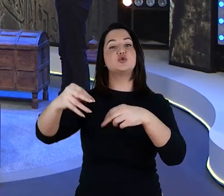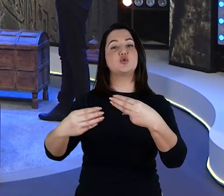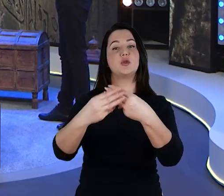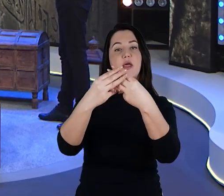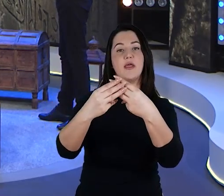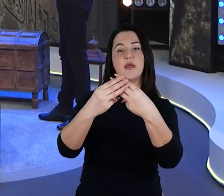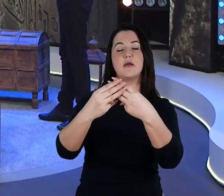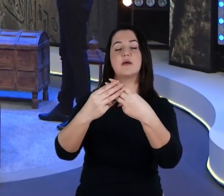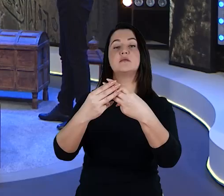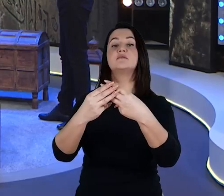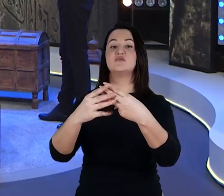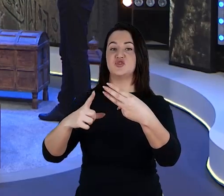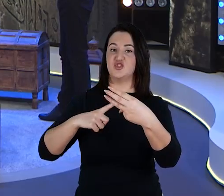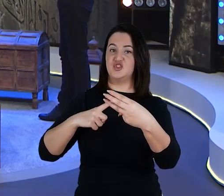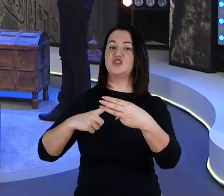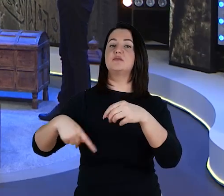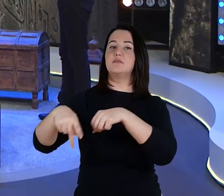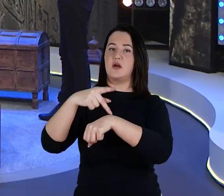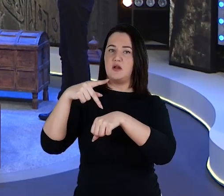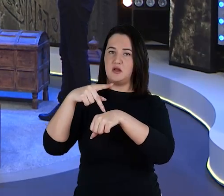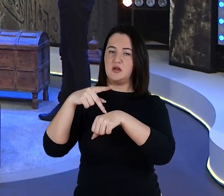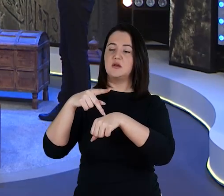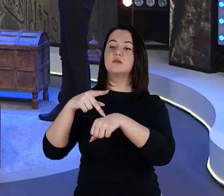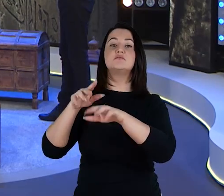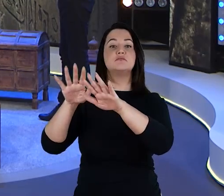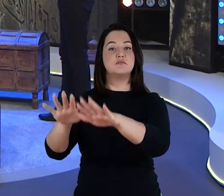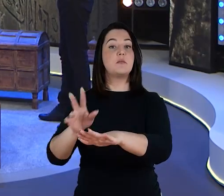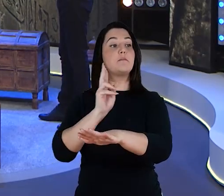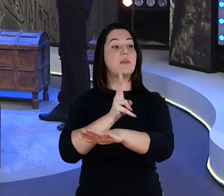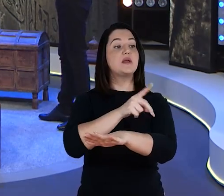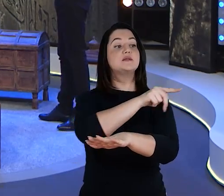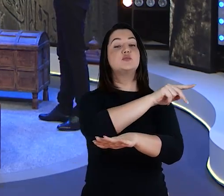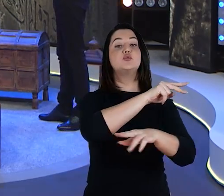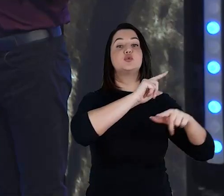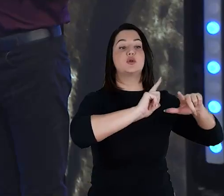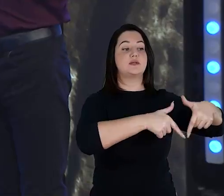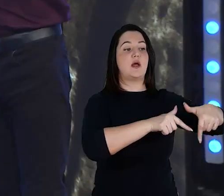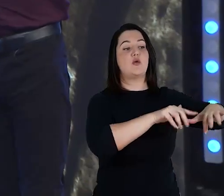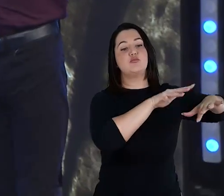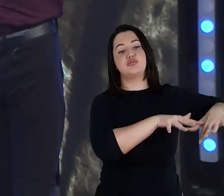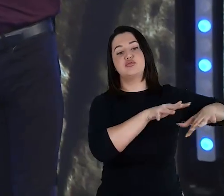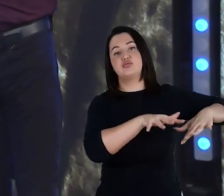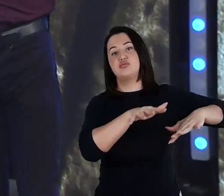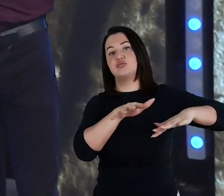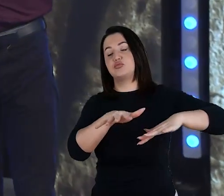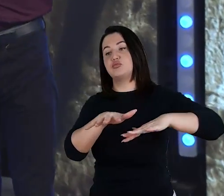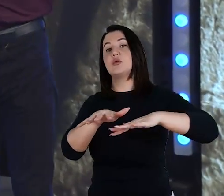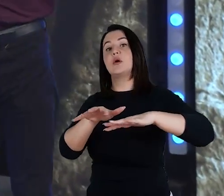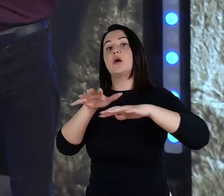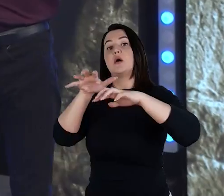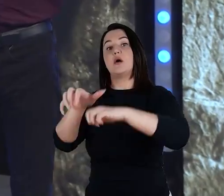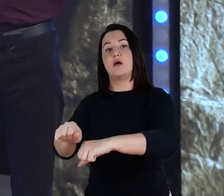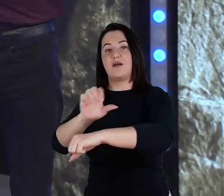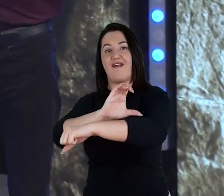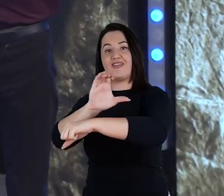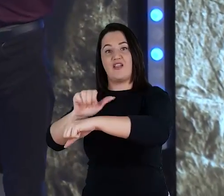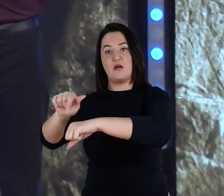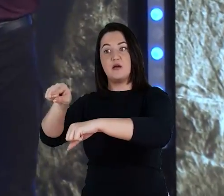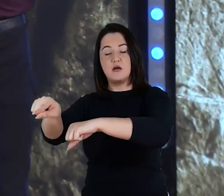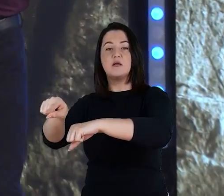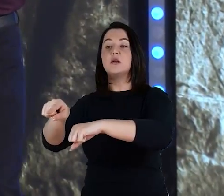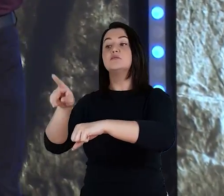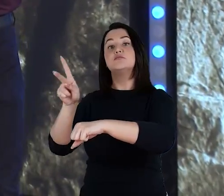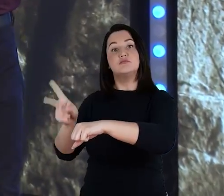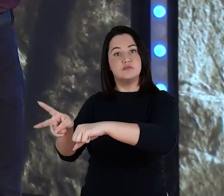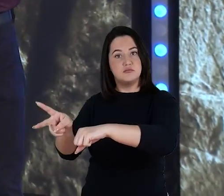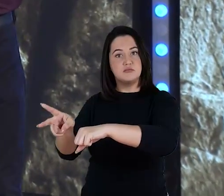sua nacionalidade mesmo após o retorno dos israelitas do exílio. E o que me chama a atenção nesse verbete, eu não acabei de lê-lo